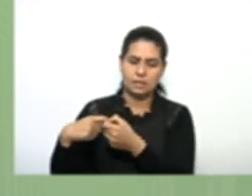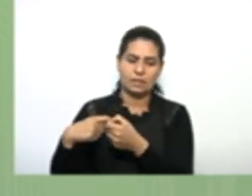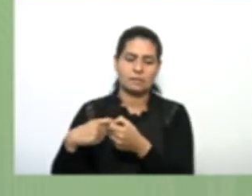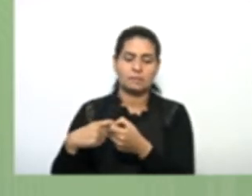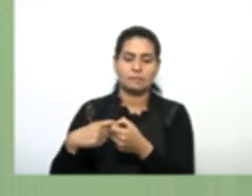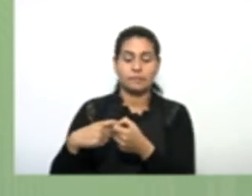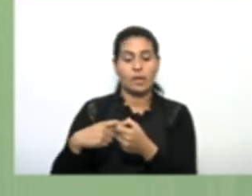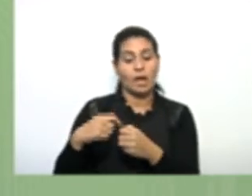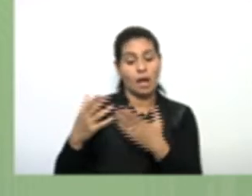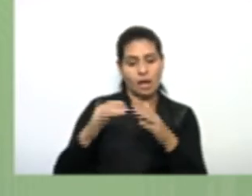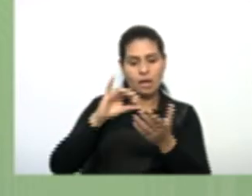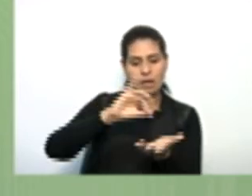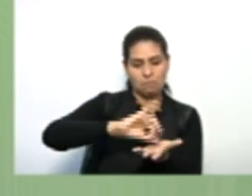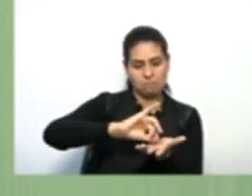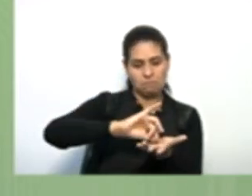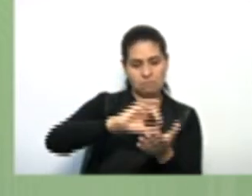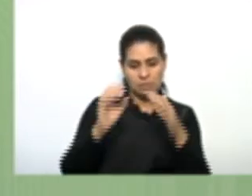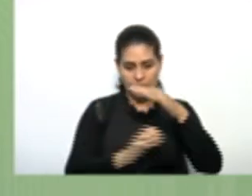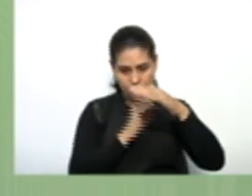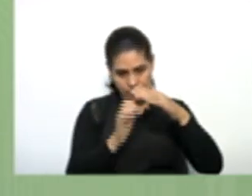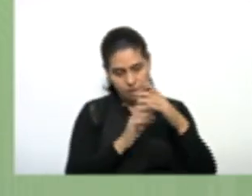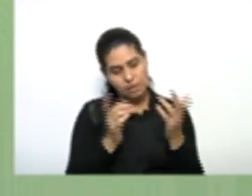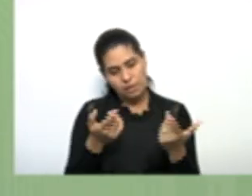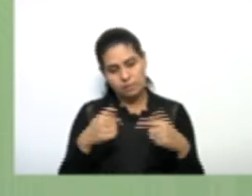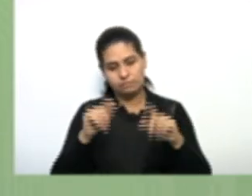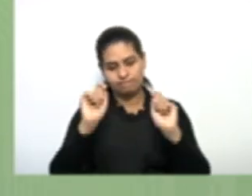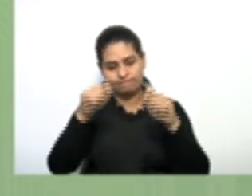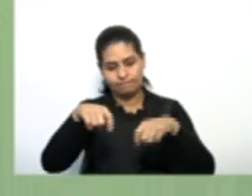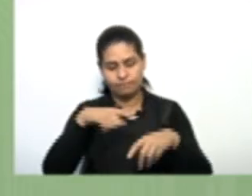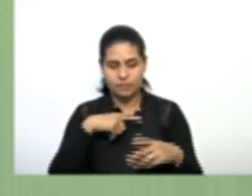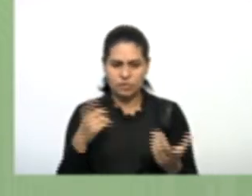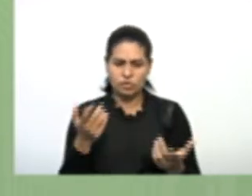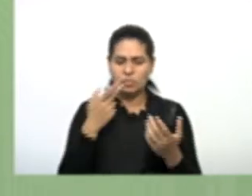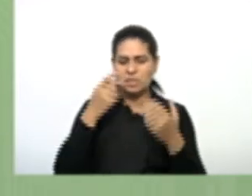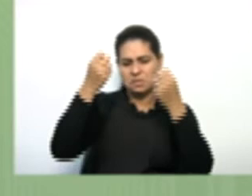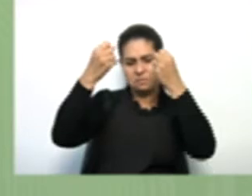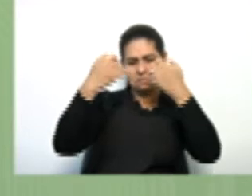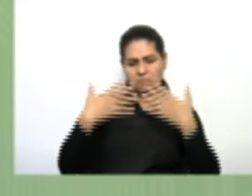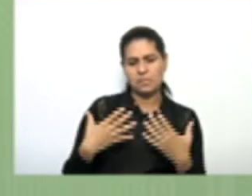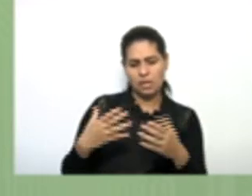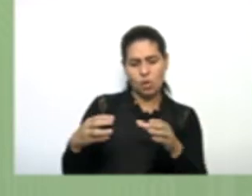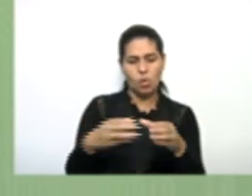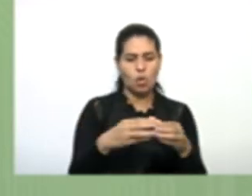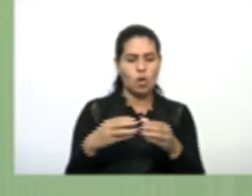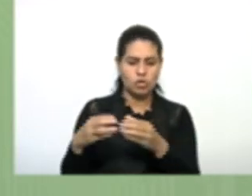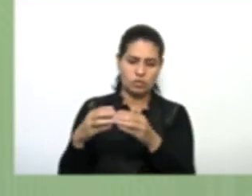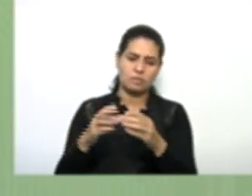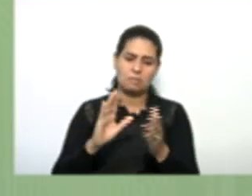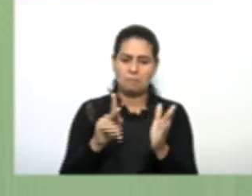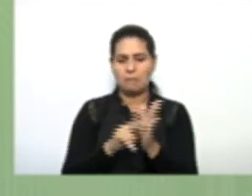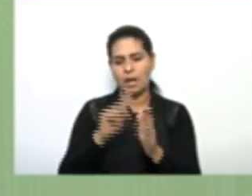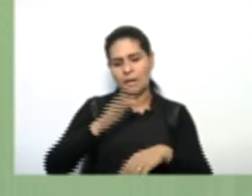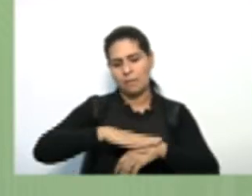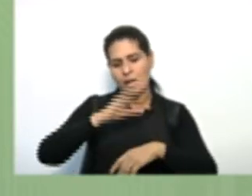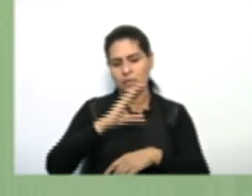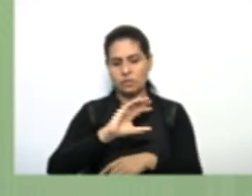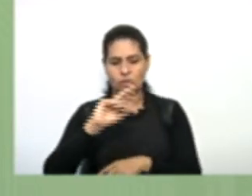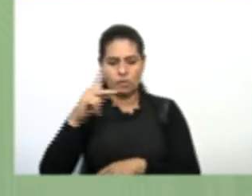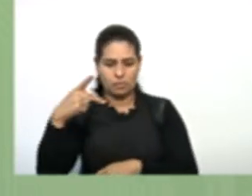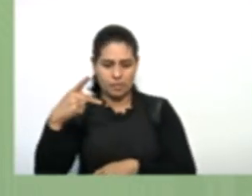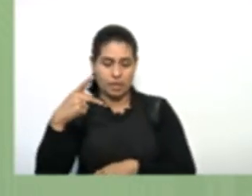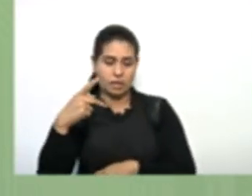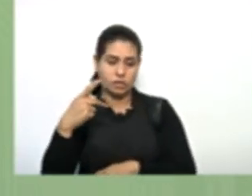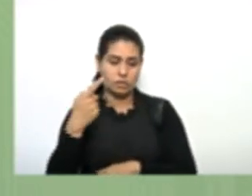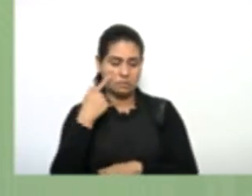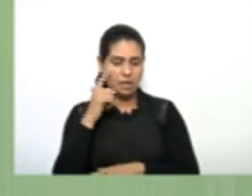né? Quando a gente fala em empresa coletiva, a gente vai usar esse termo às vezes para falar alguma coisa referente às cooperativas. Então a gente